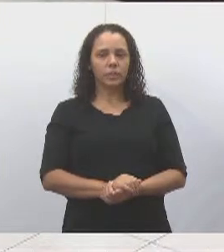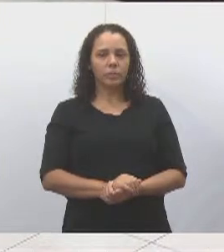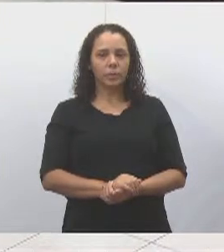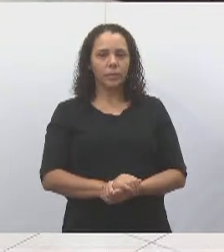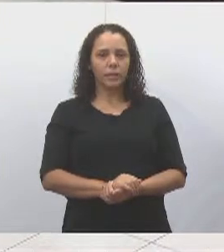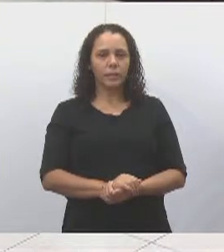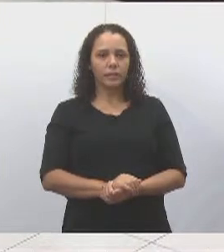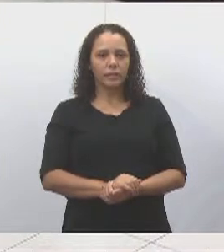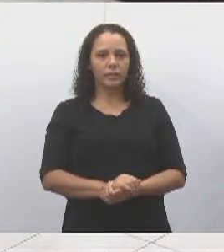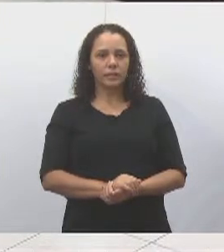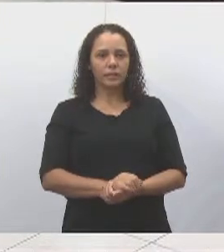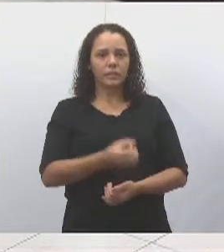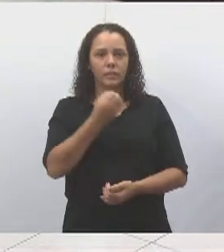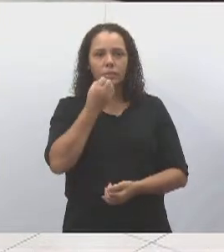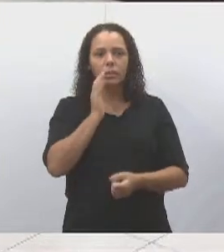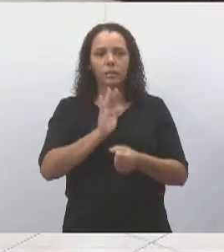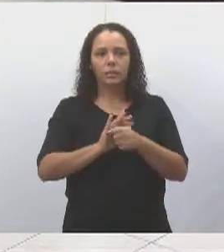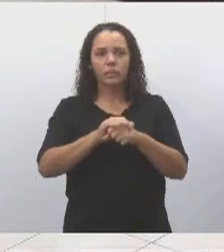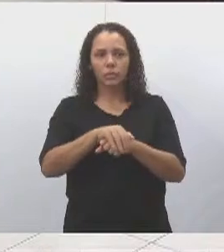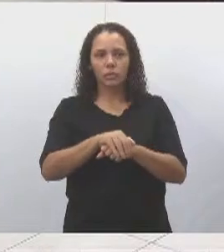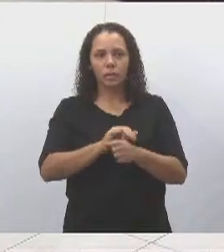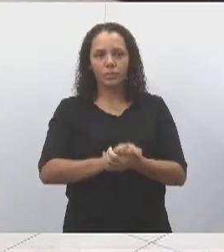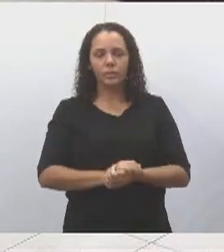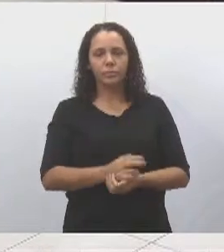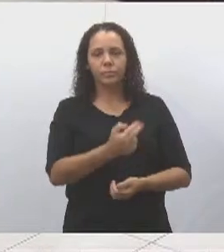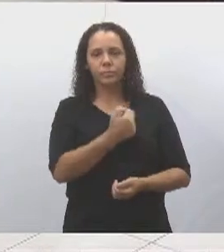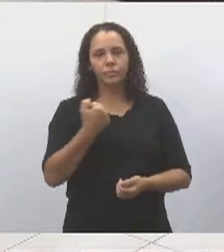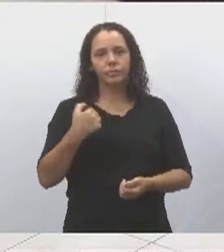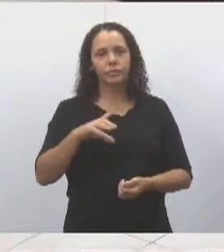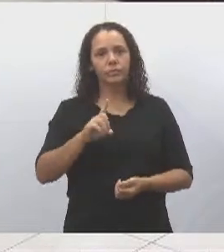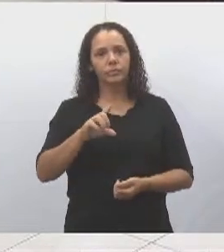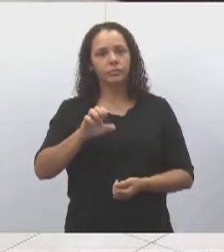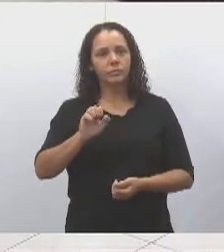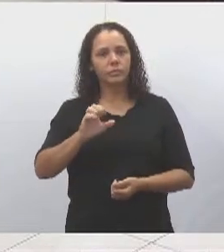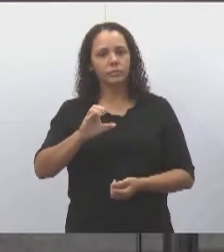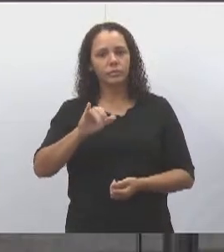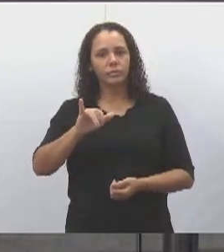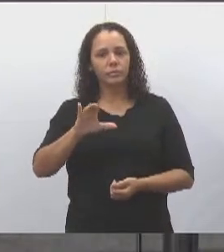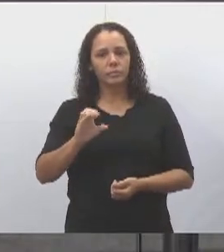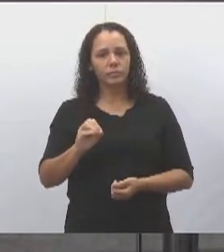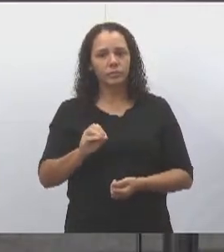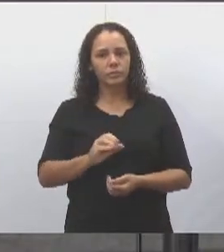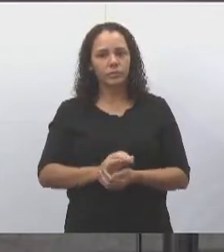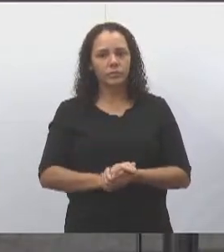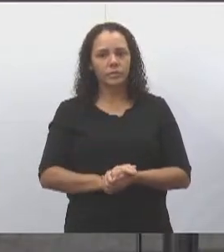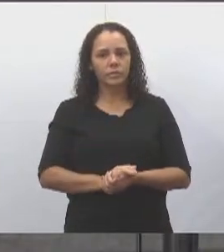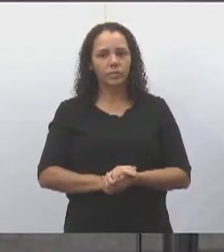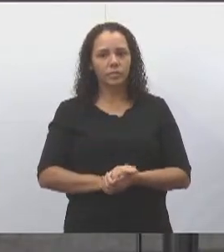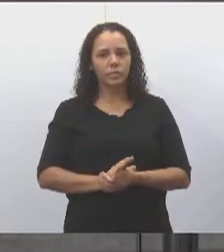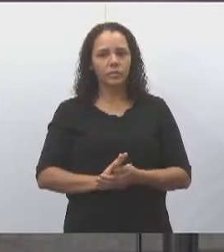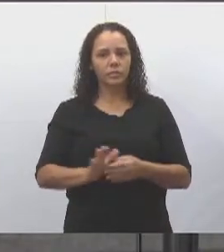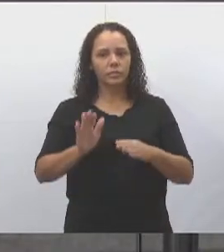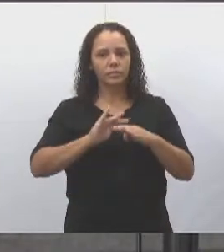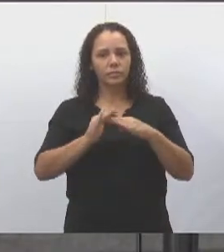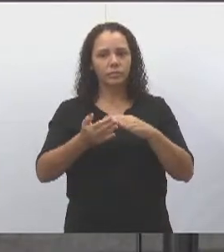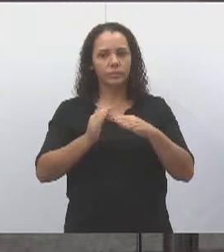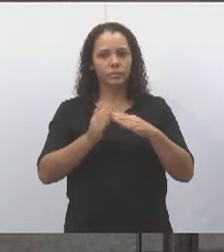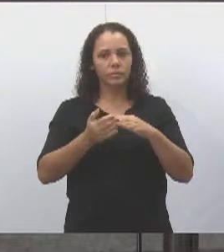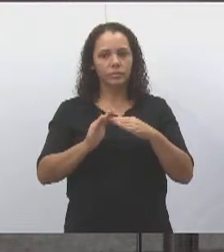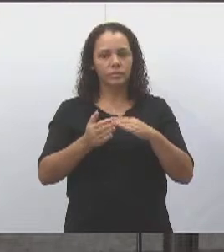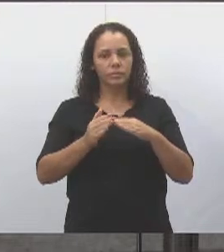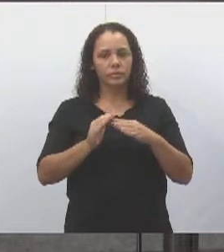Boa noite, meu nome é Décio Moreira, sou morador do Jardim Marister e diretor